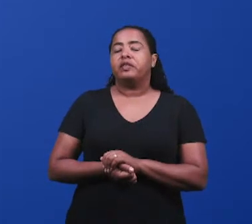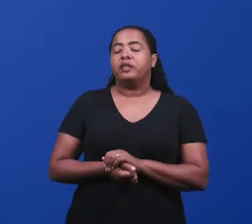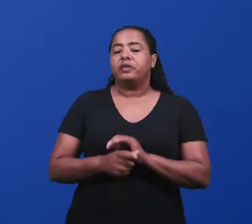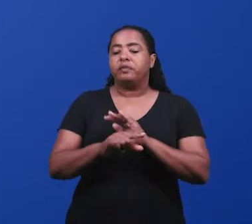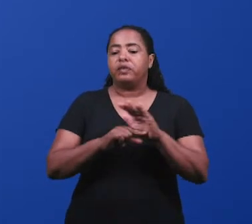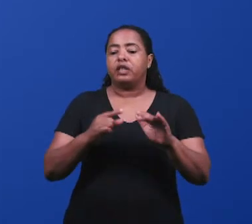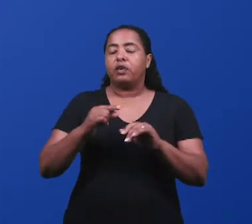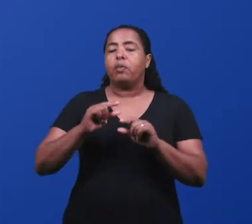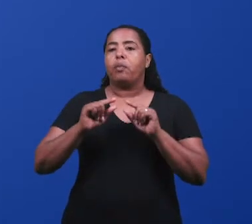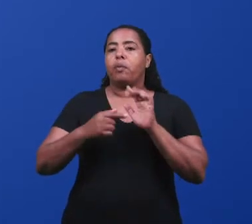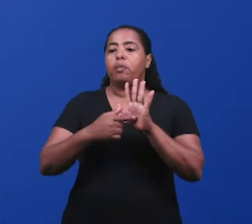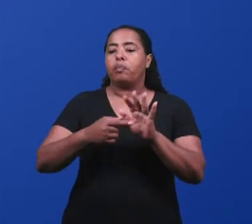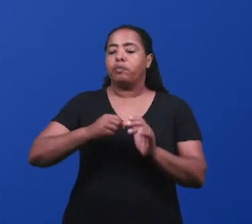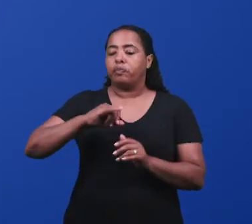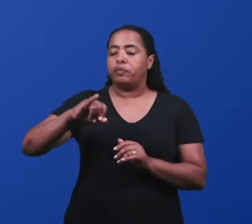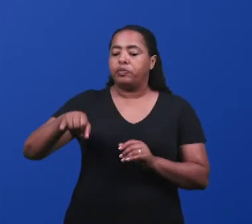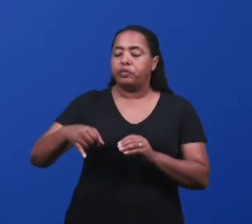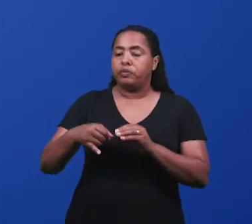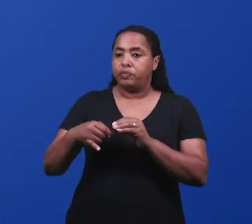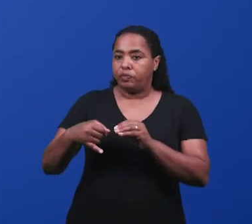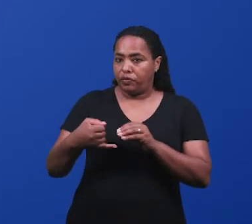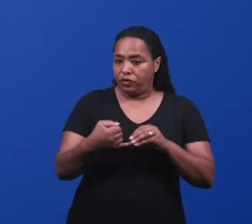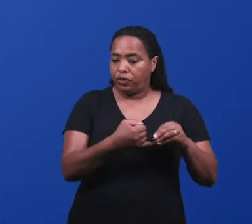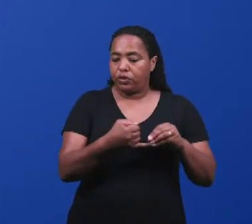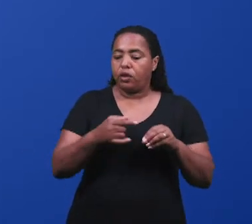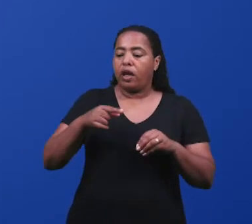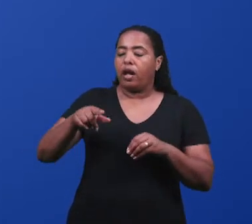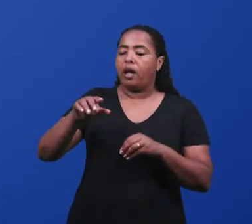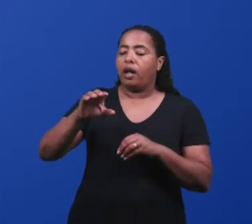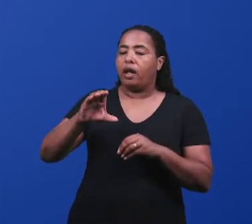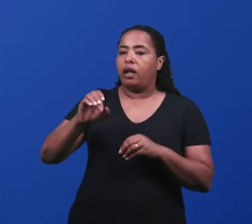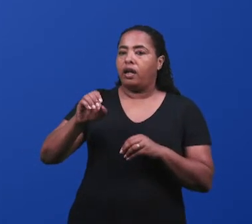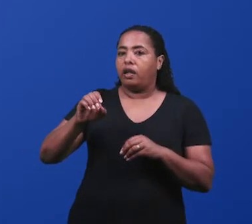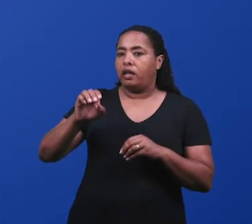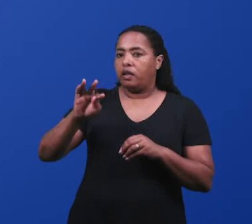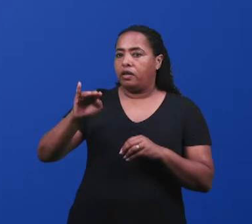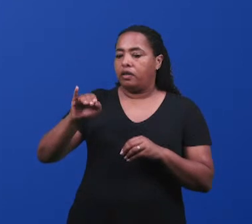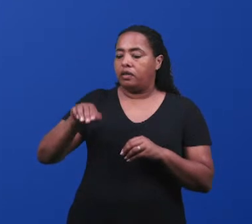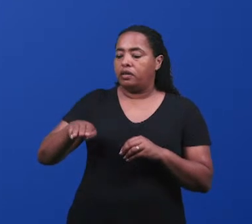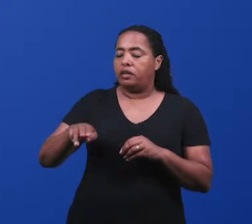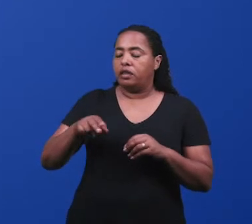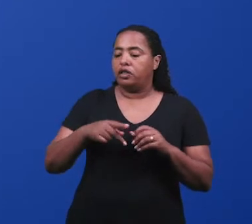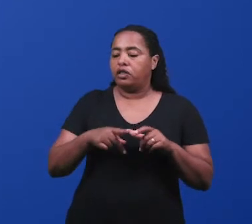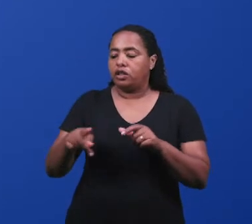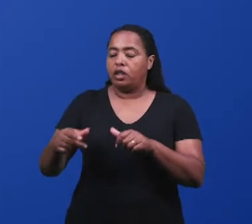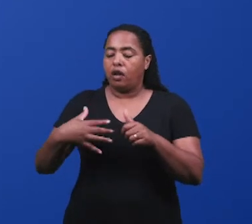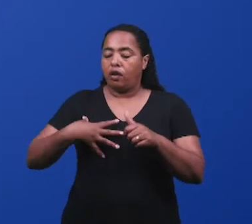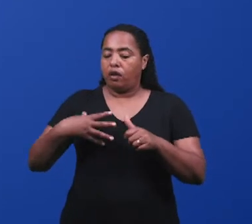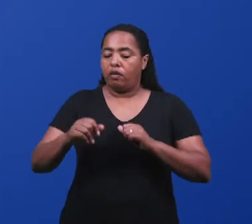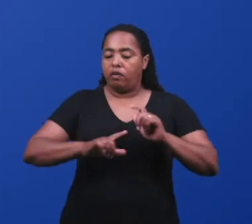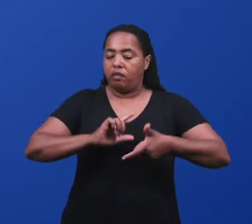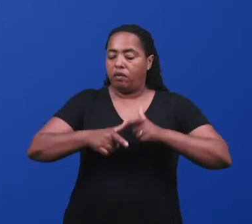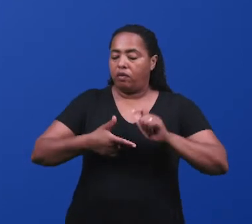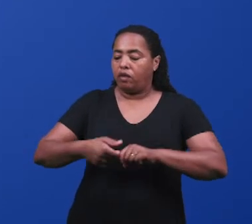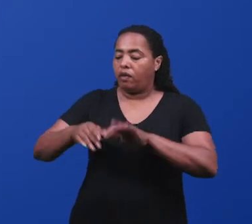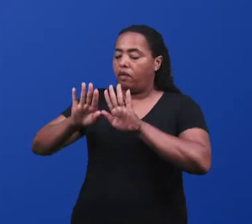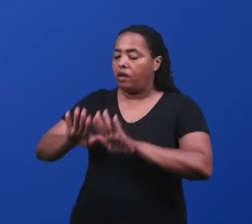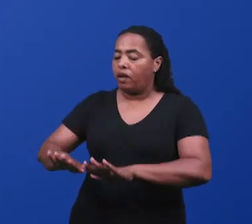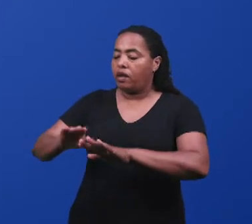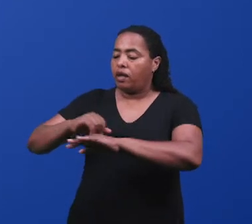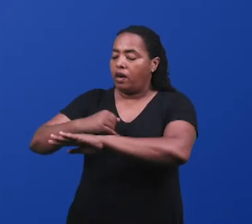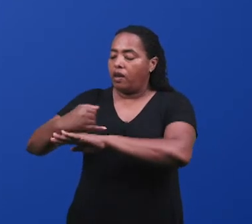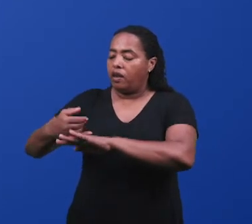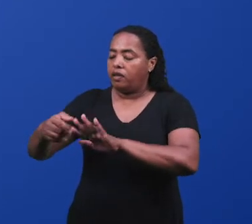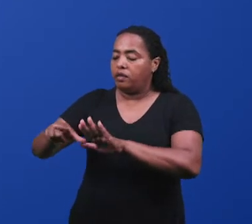de madrugada, e partiram de Sitim, ele e todos os filhos de Israel, e vieram até o Jordão, e pousaram ali antes que